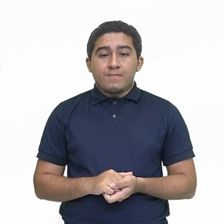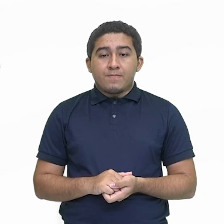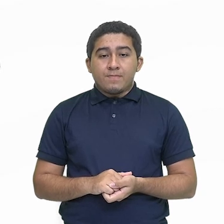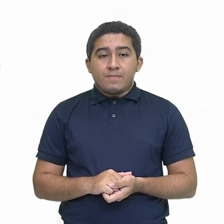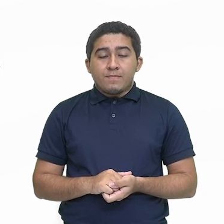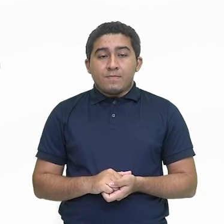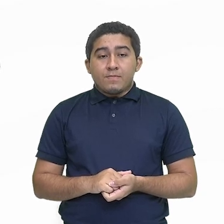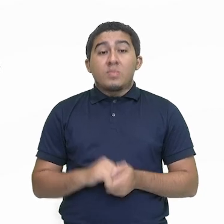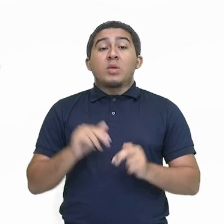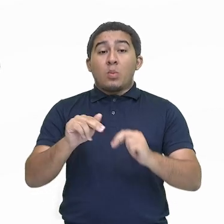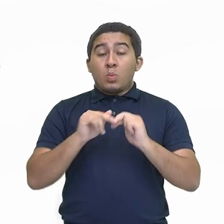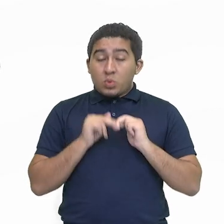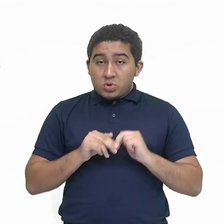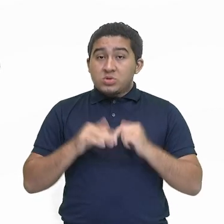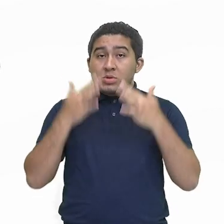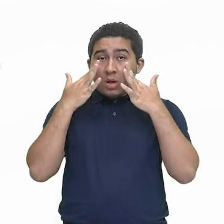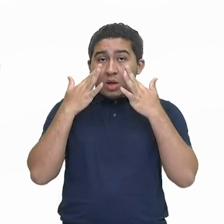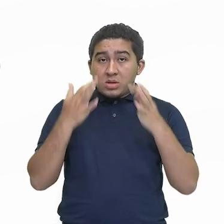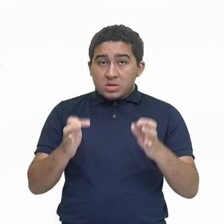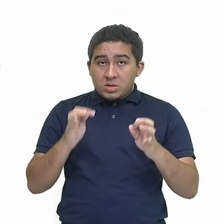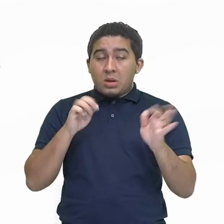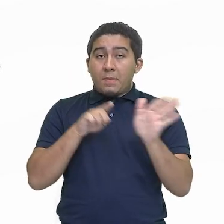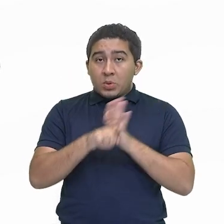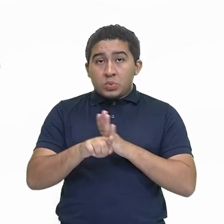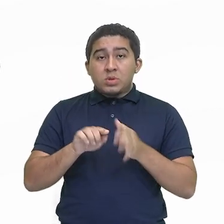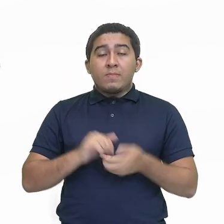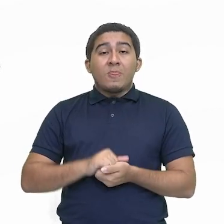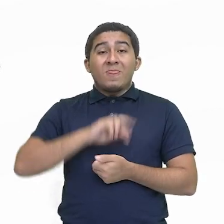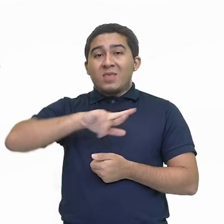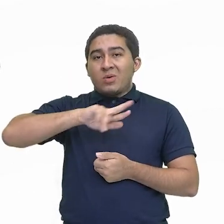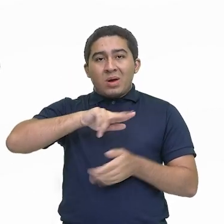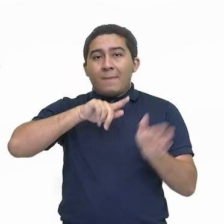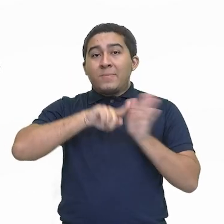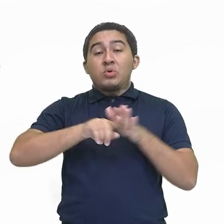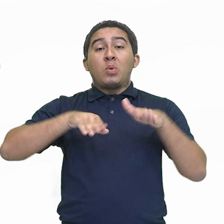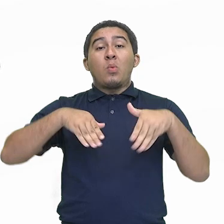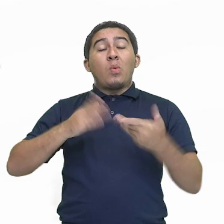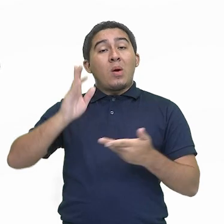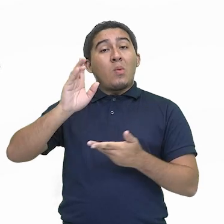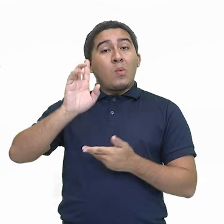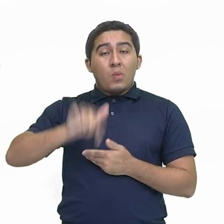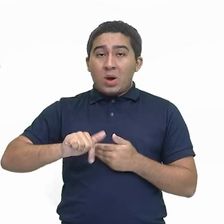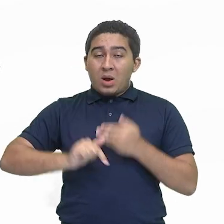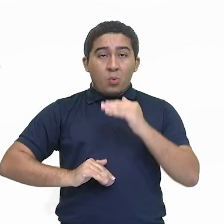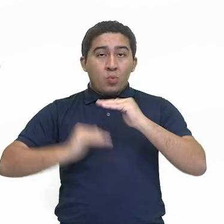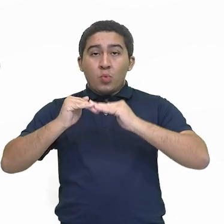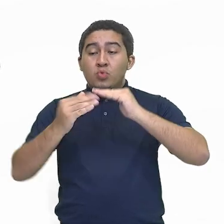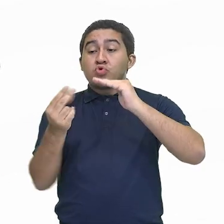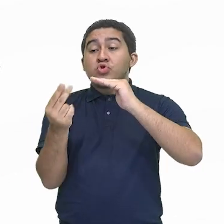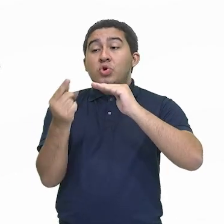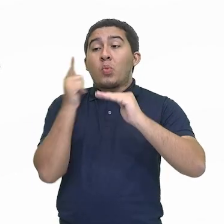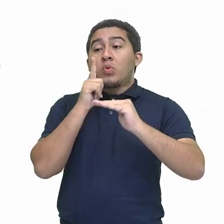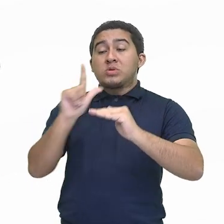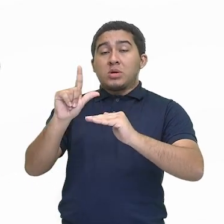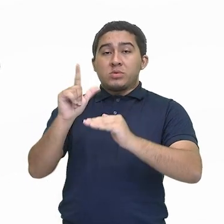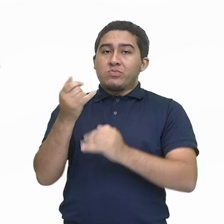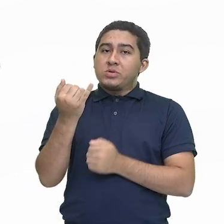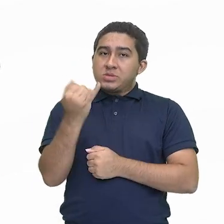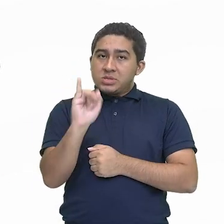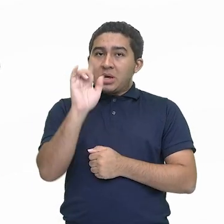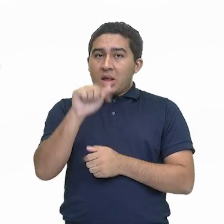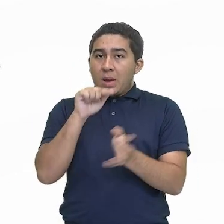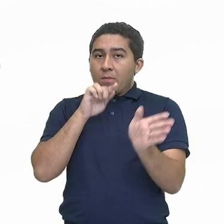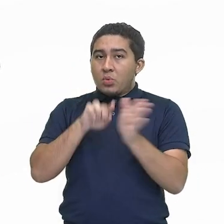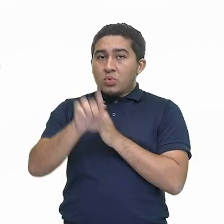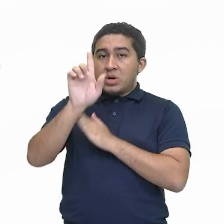Foi para isso que eu chamei a atenção, ó. Ele não está perguntando qual é o lucro máximo. Se ele estivesse perguntando